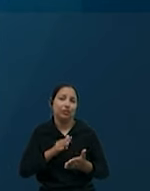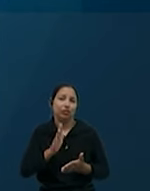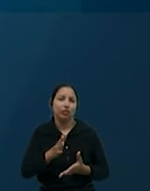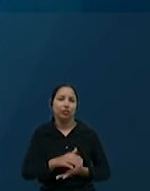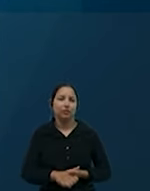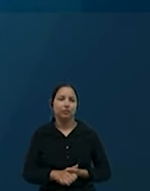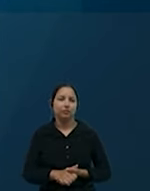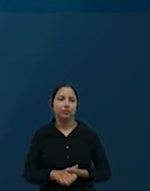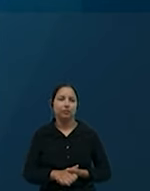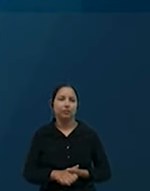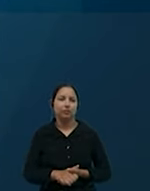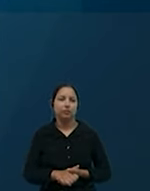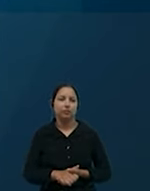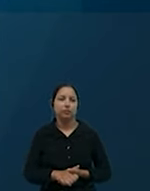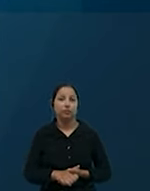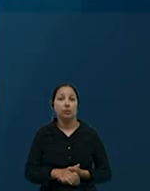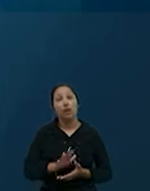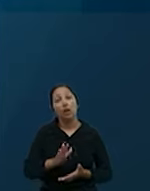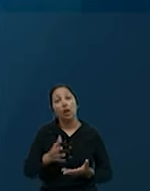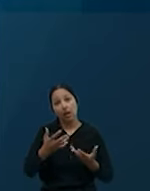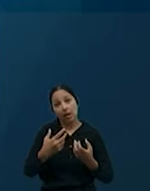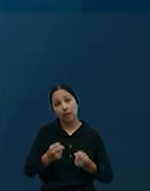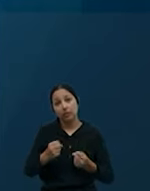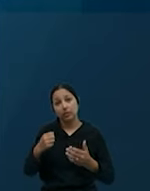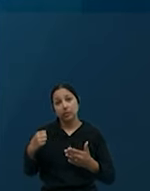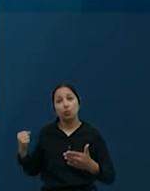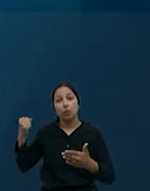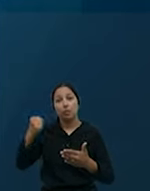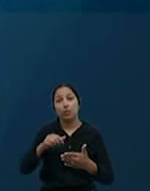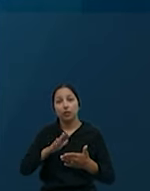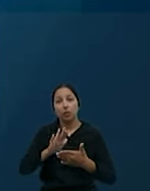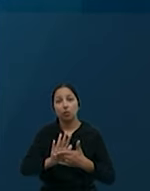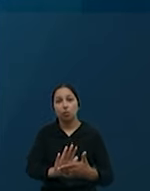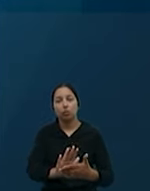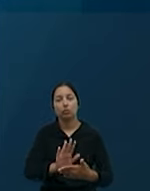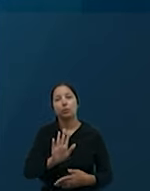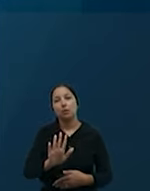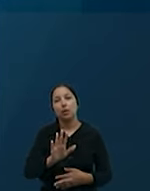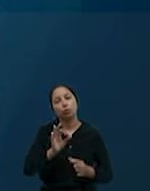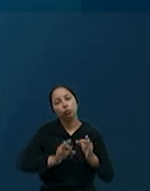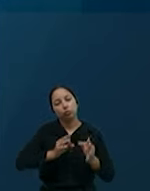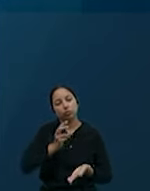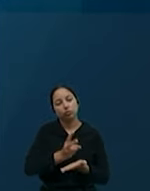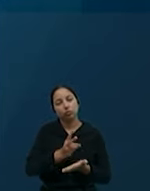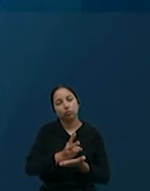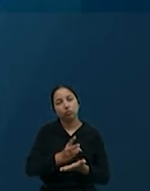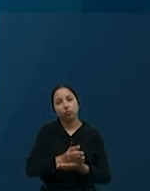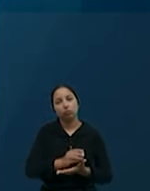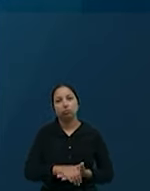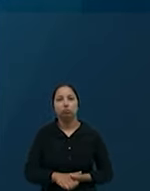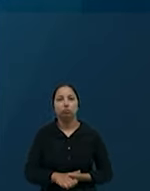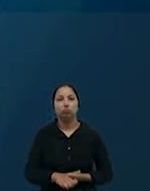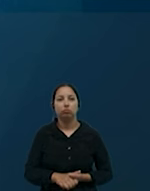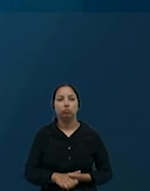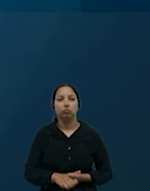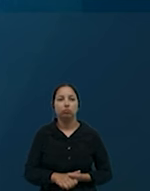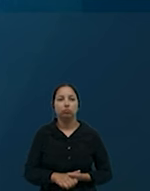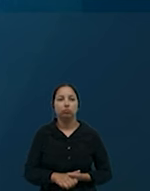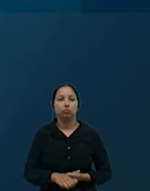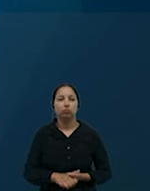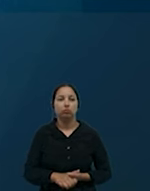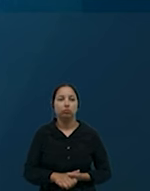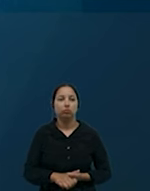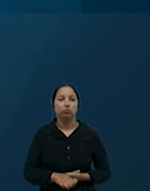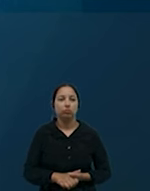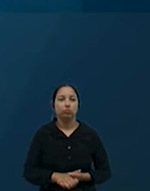disse, olha, vou manter o julgamento, né? Talvez a ordem, por alguma questão, não tenha se atentado de que o